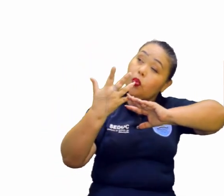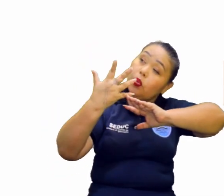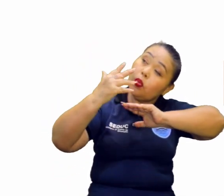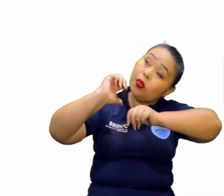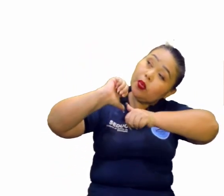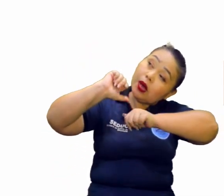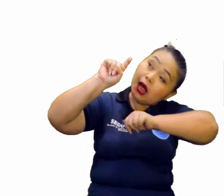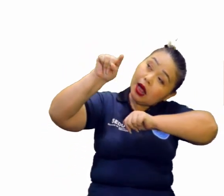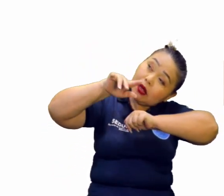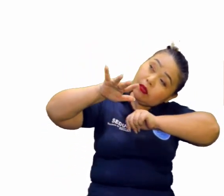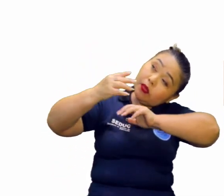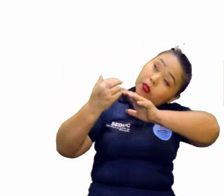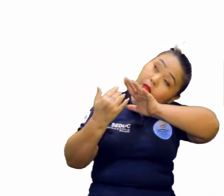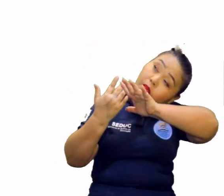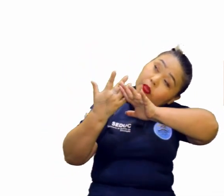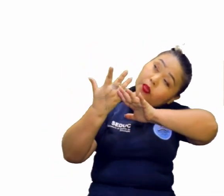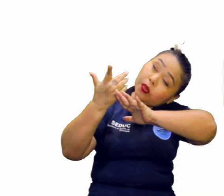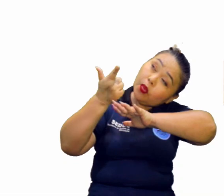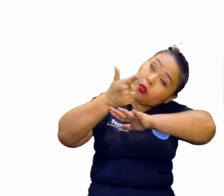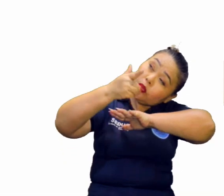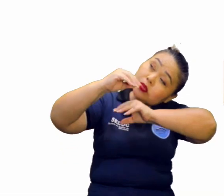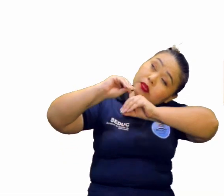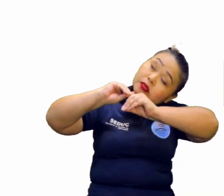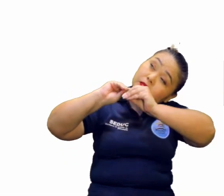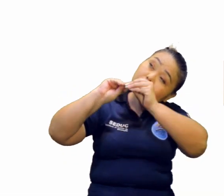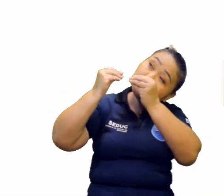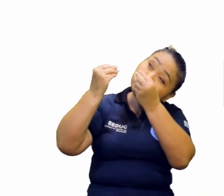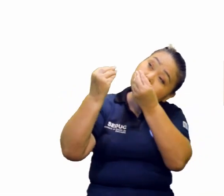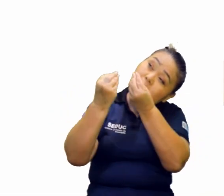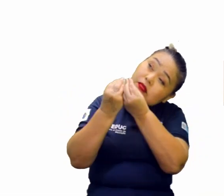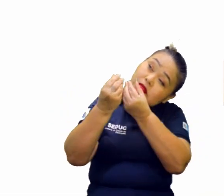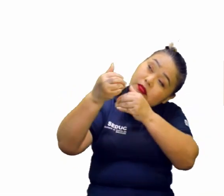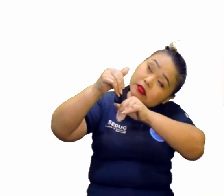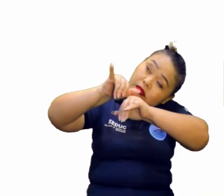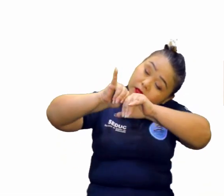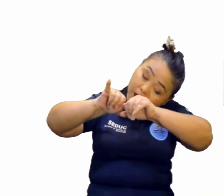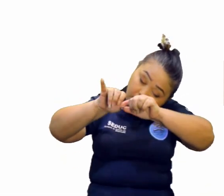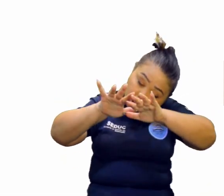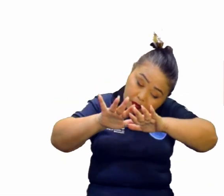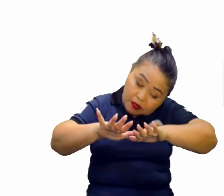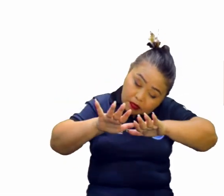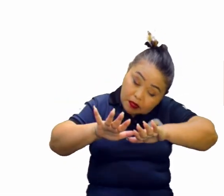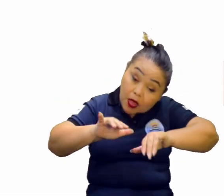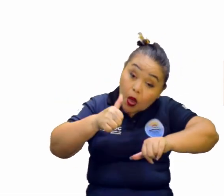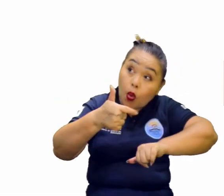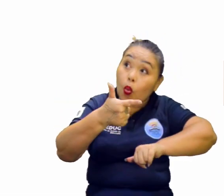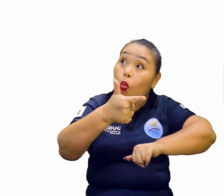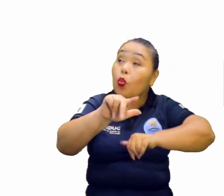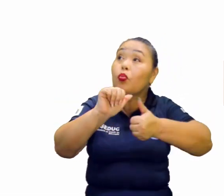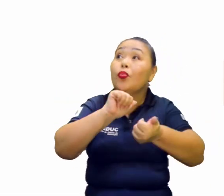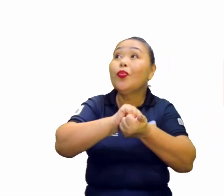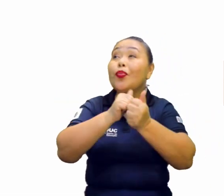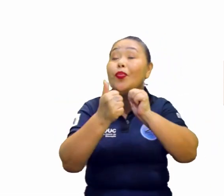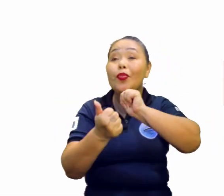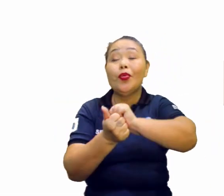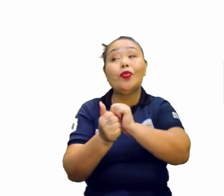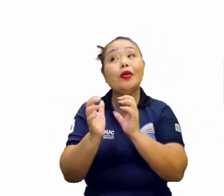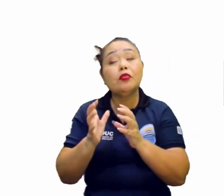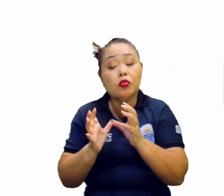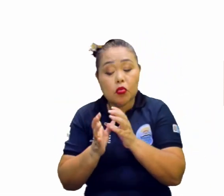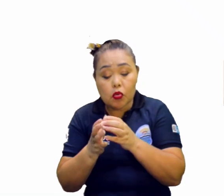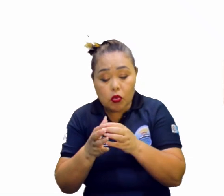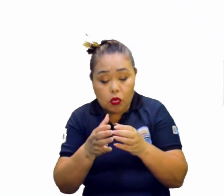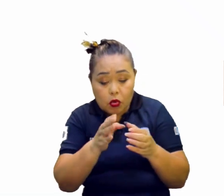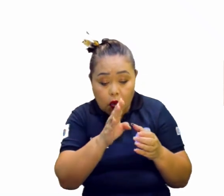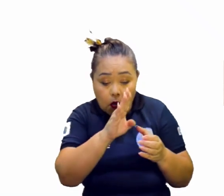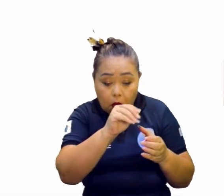transformado em outras substâncias químicas que vão ficar ali no solo e vão sofrer outras modificações. Aí tem um grupo de bactérias que vão estar